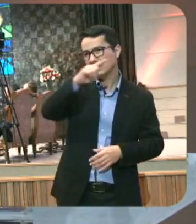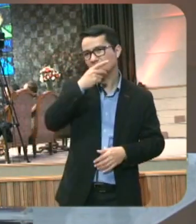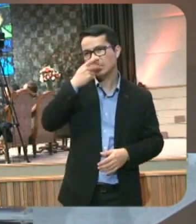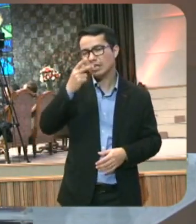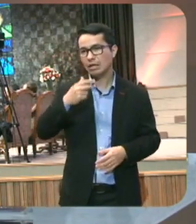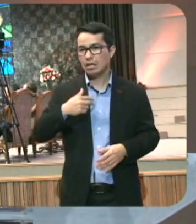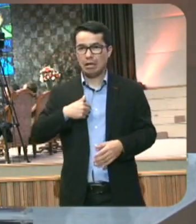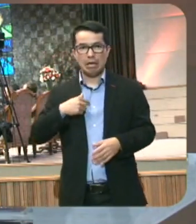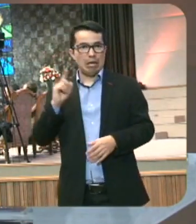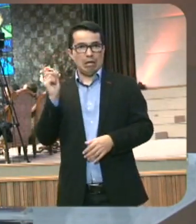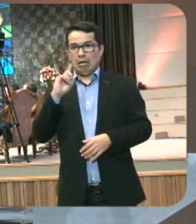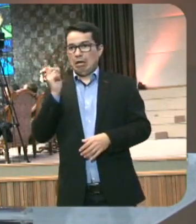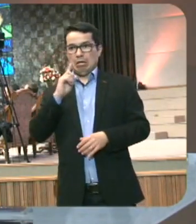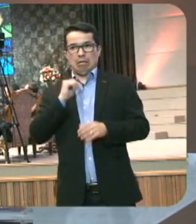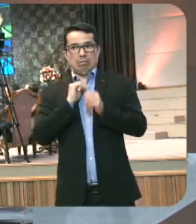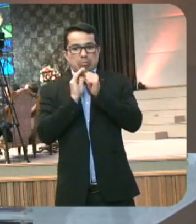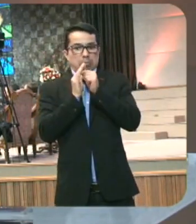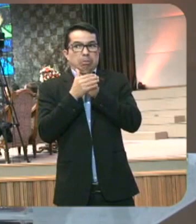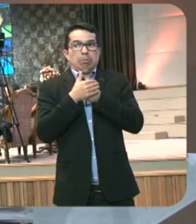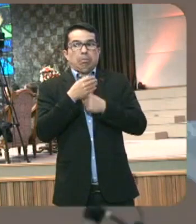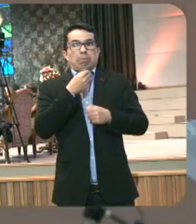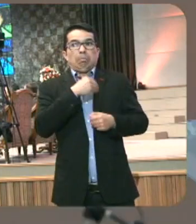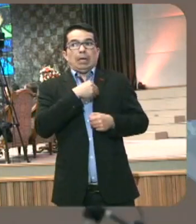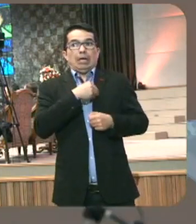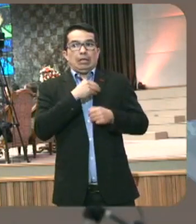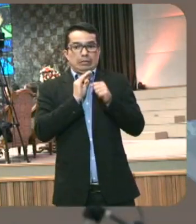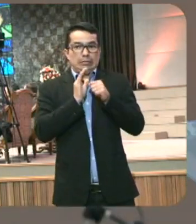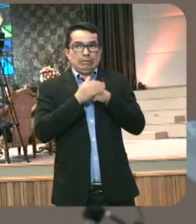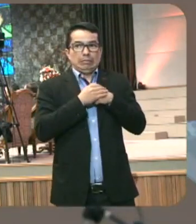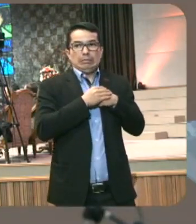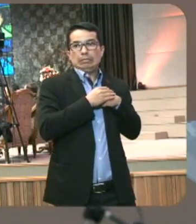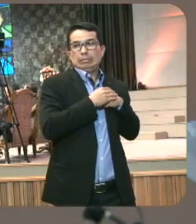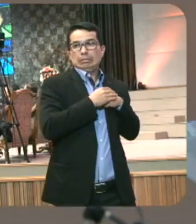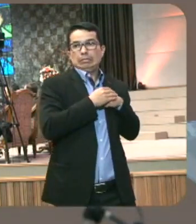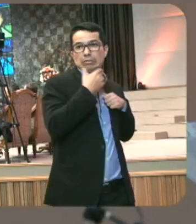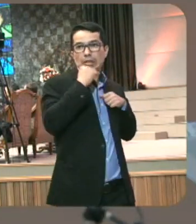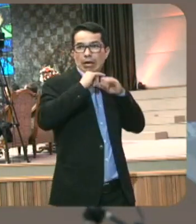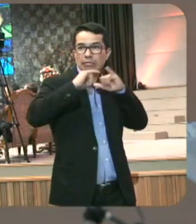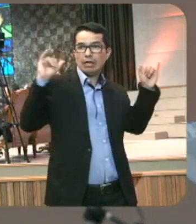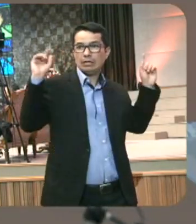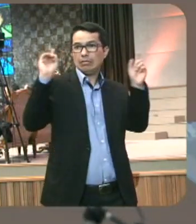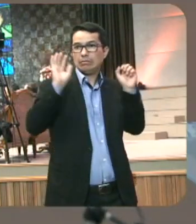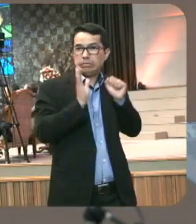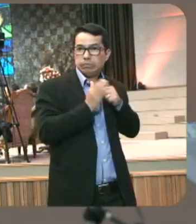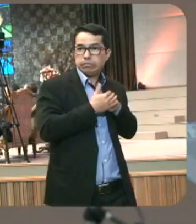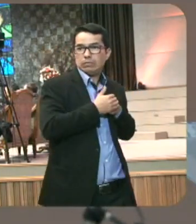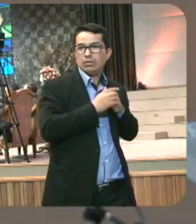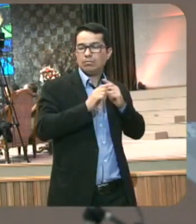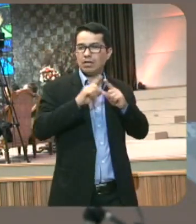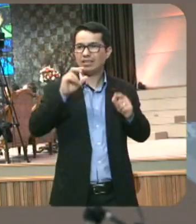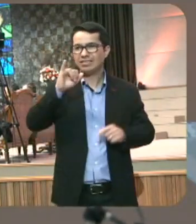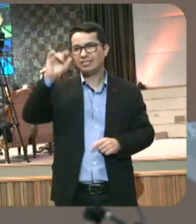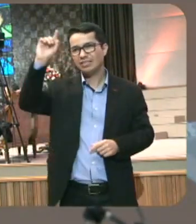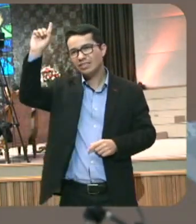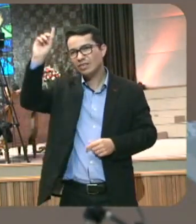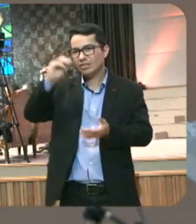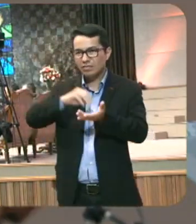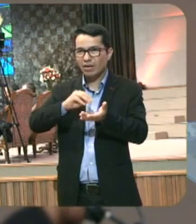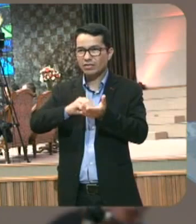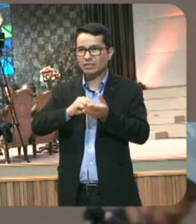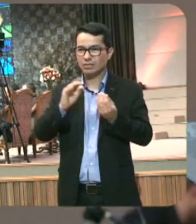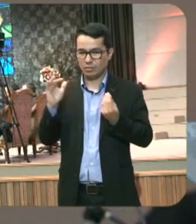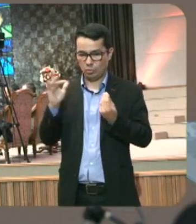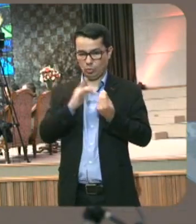estão escondidas debaixo do tapete. Mas se o Senhor mexer naquilo que está escondido debaixo do